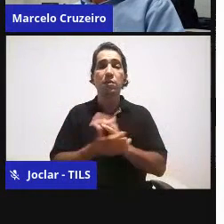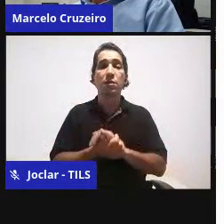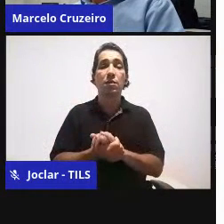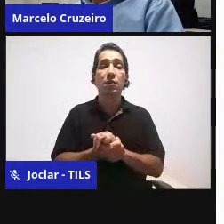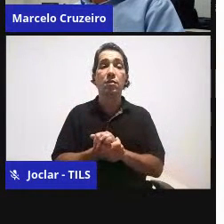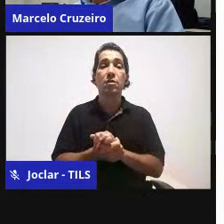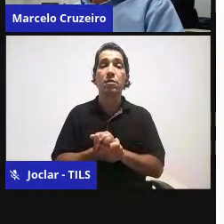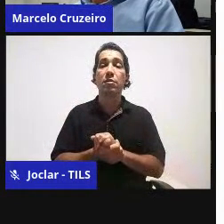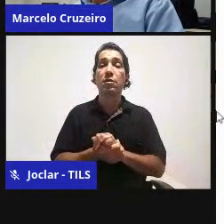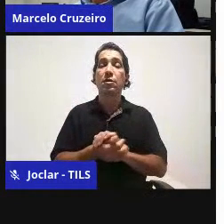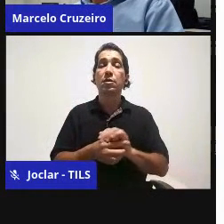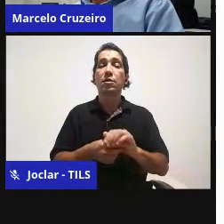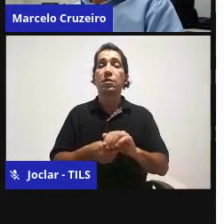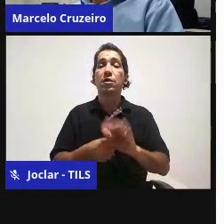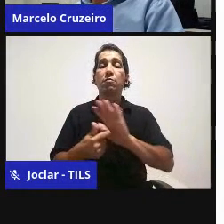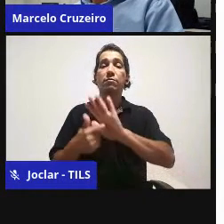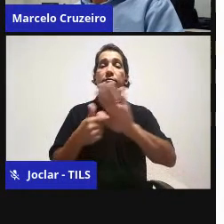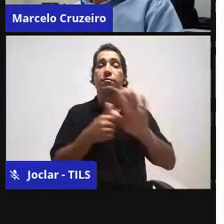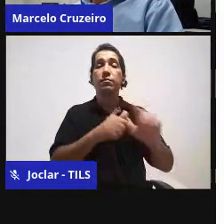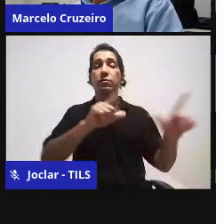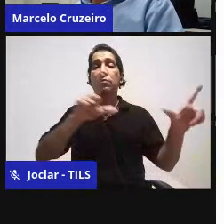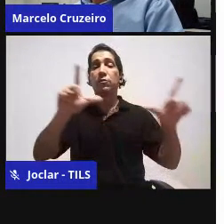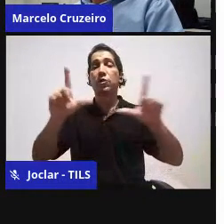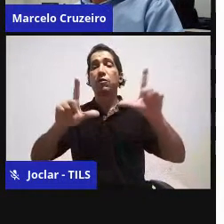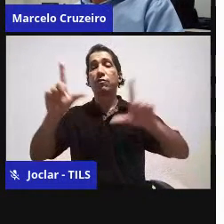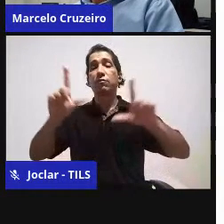Mostrar um vídeo para vocês aqui.